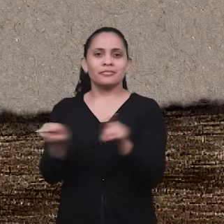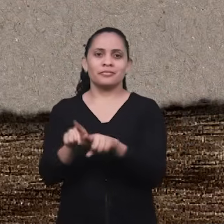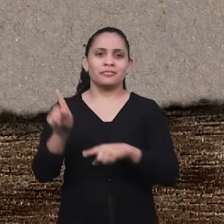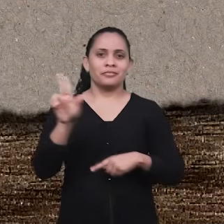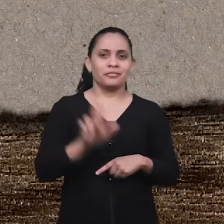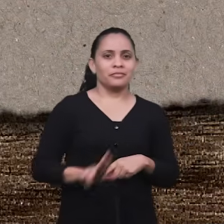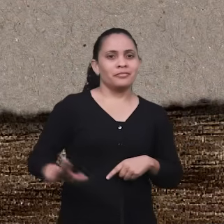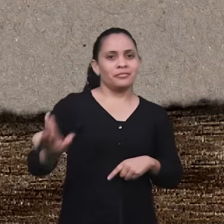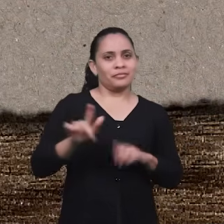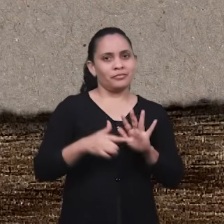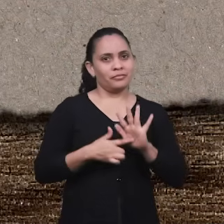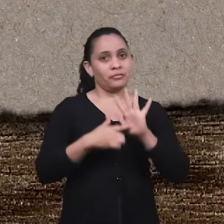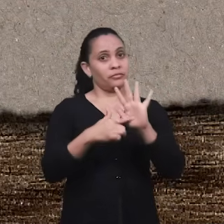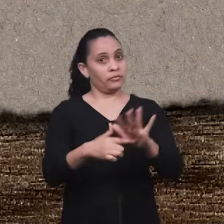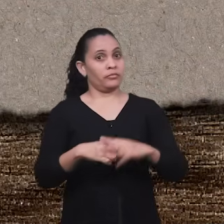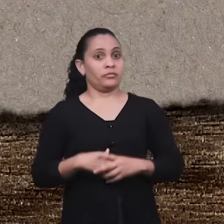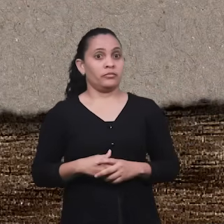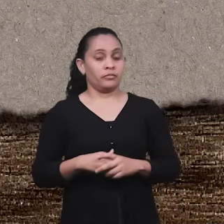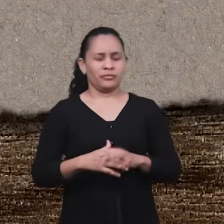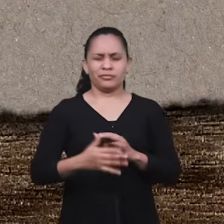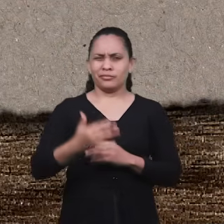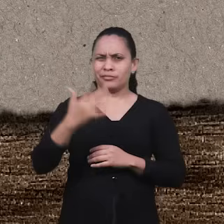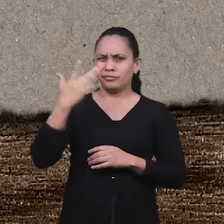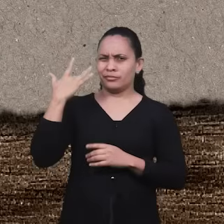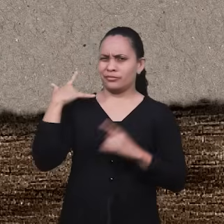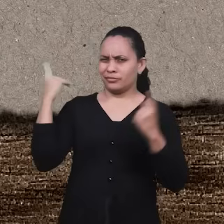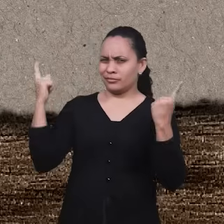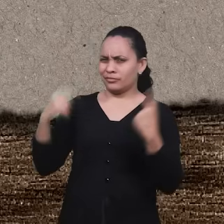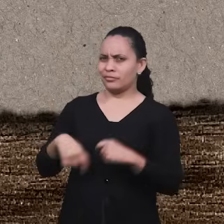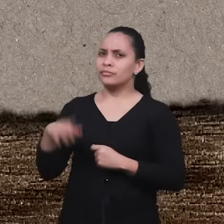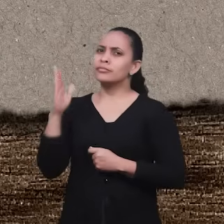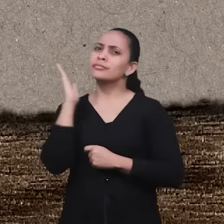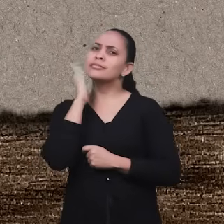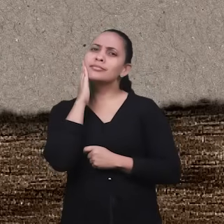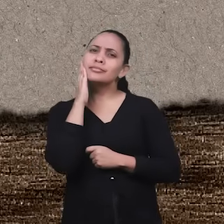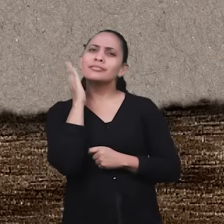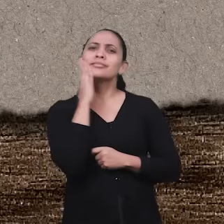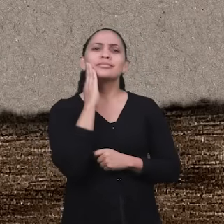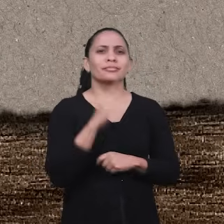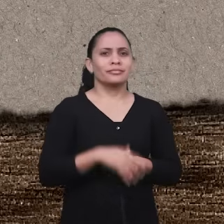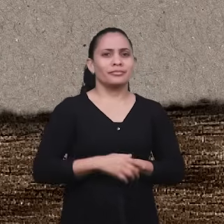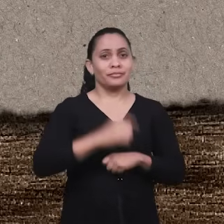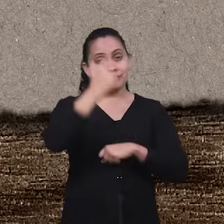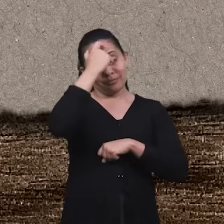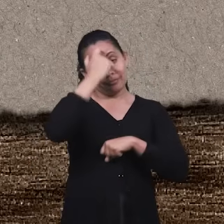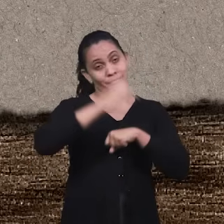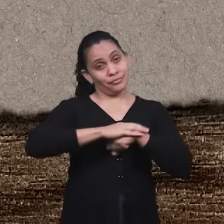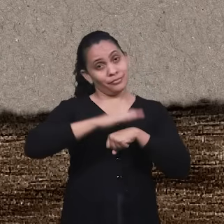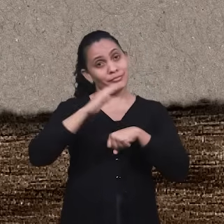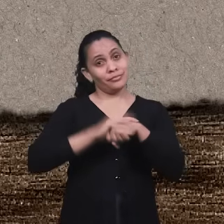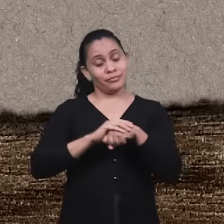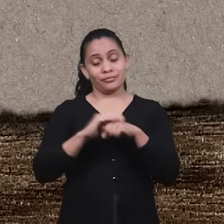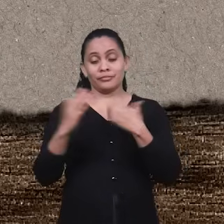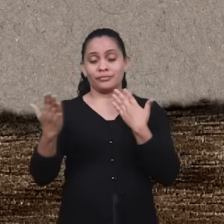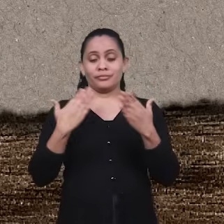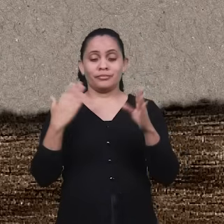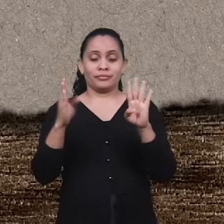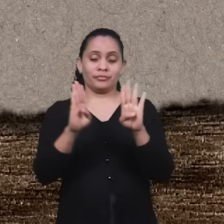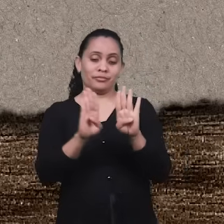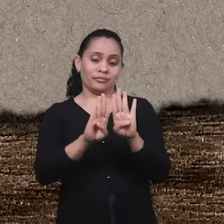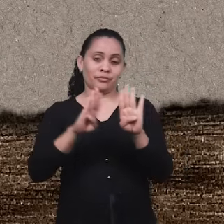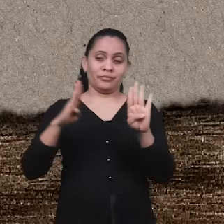vai usar uma expressão que só quem é daquela época pode entender. Ele fala assim: eu sou a